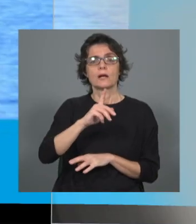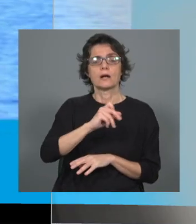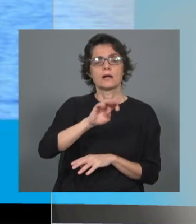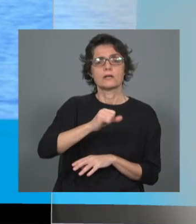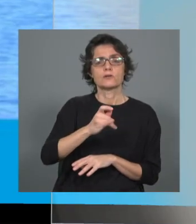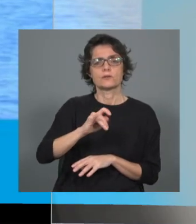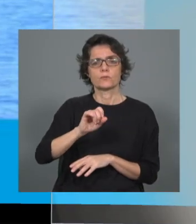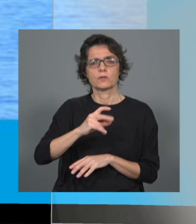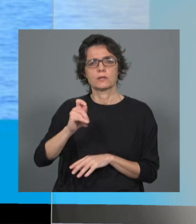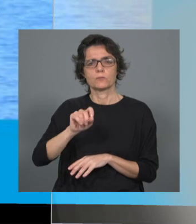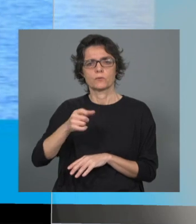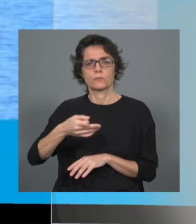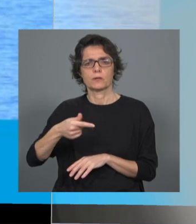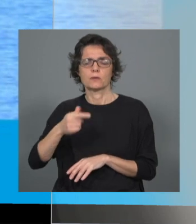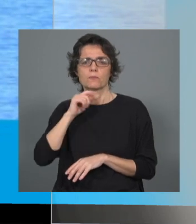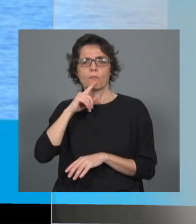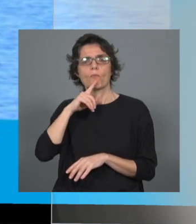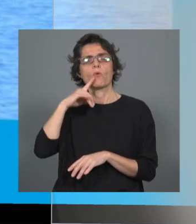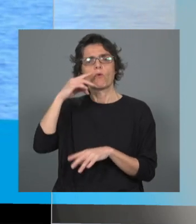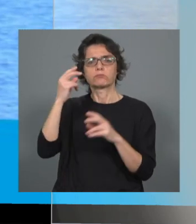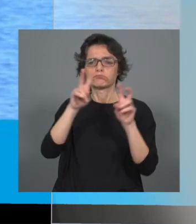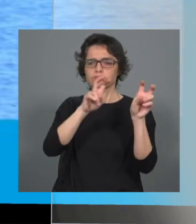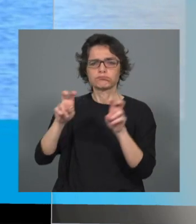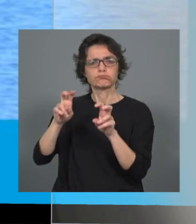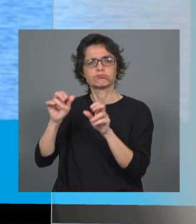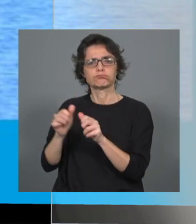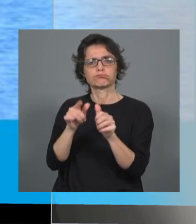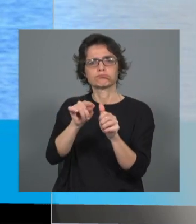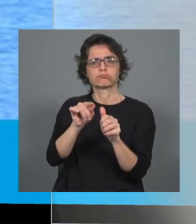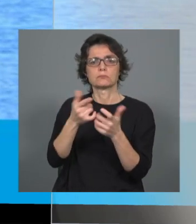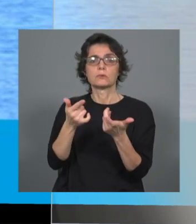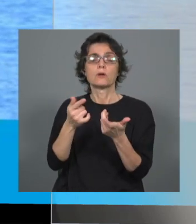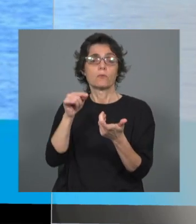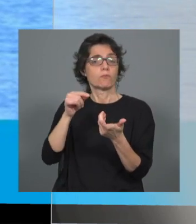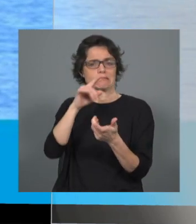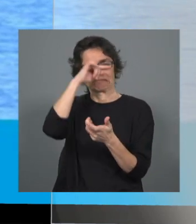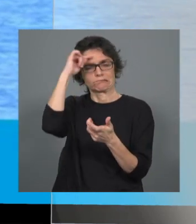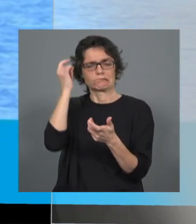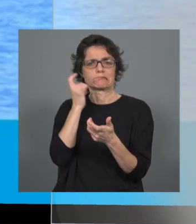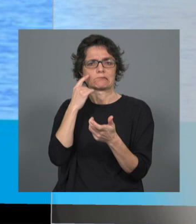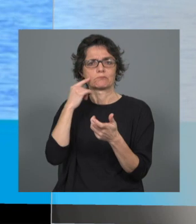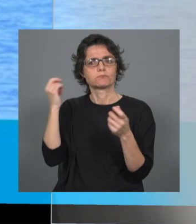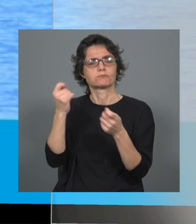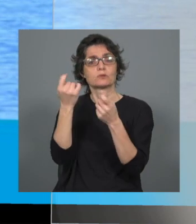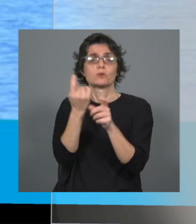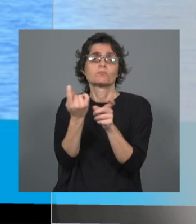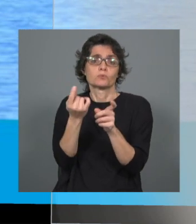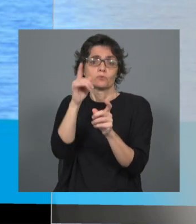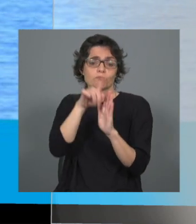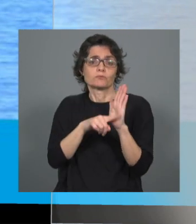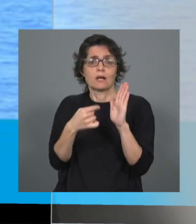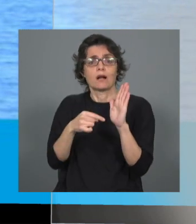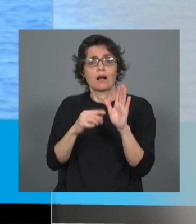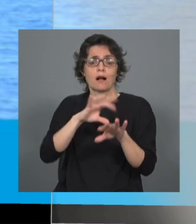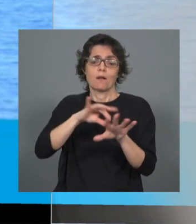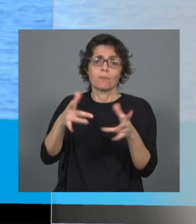Agência.eclésia.pt é o endereço onde pode acompanhar estes temas. Agora, a dificuldade em celebrar a Páscoa pelas regras da pandemia ou pela